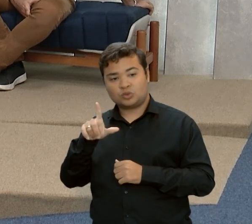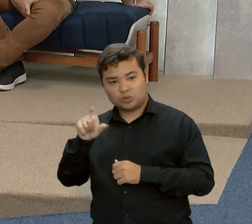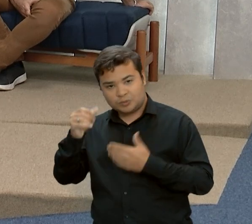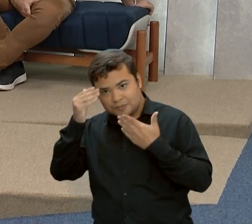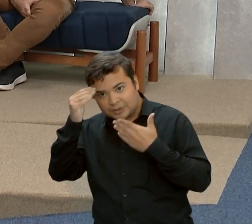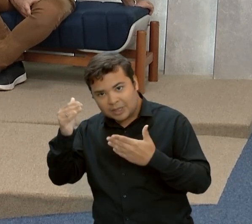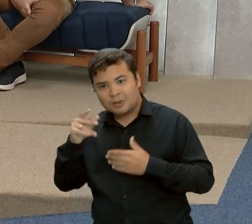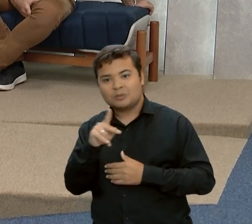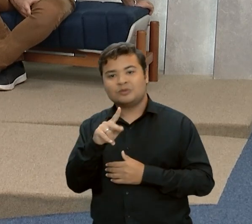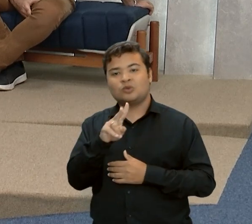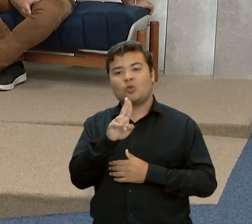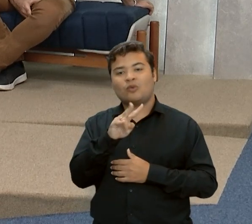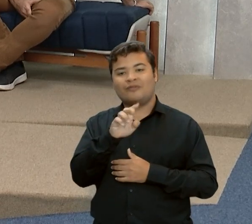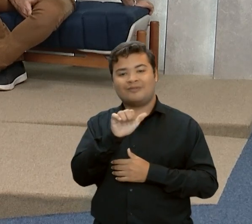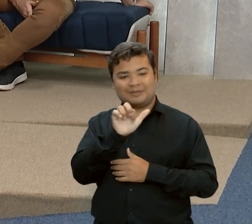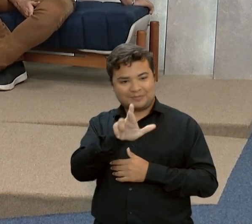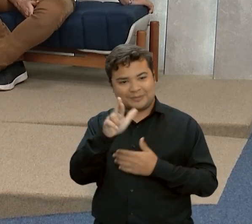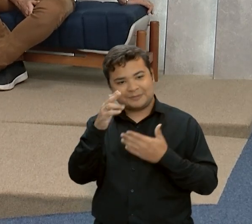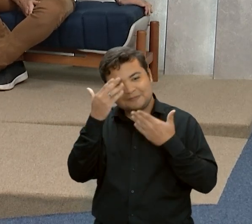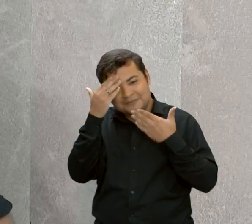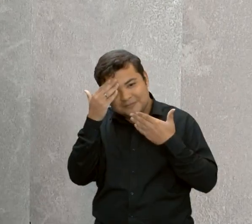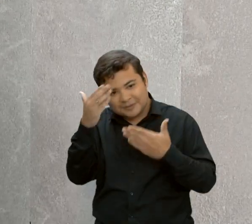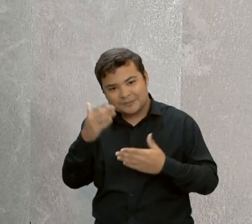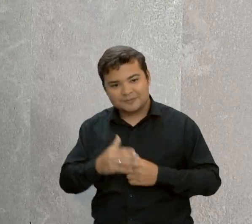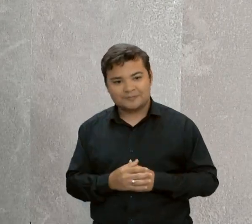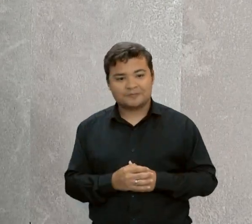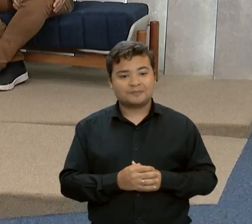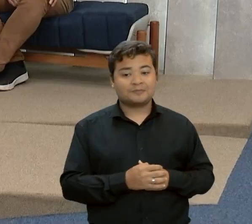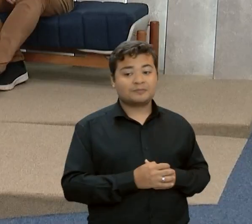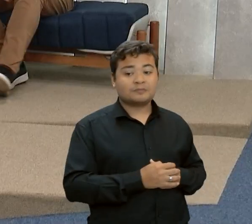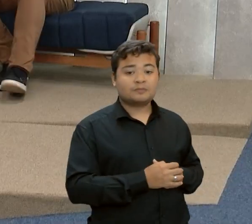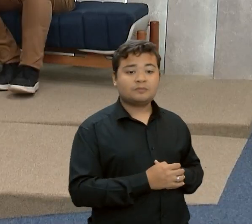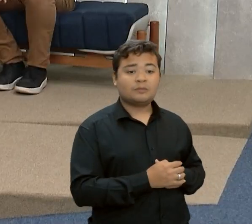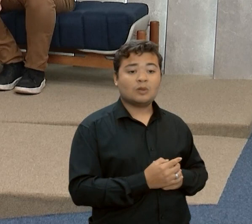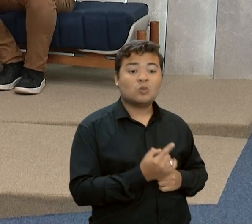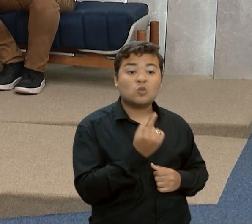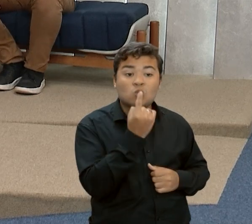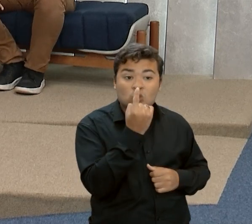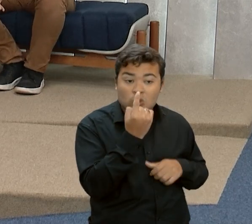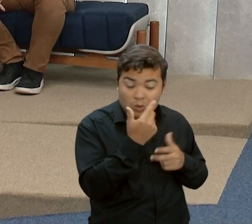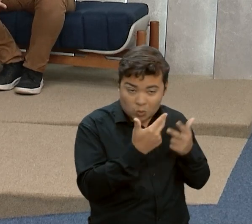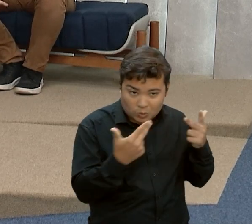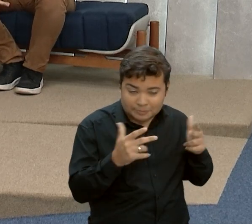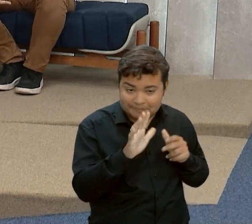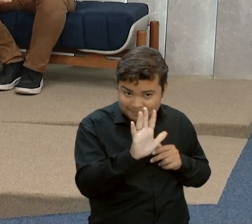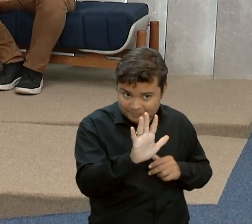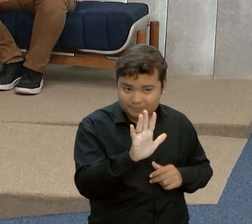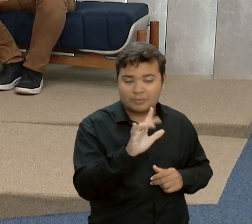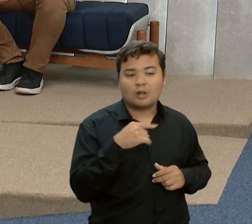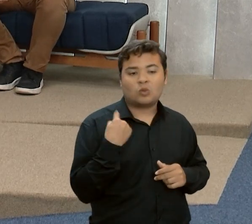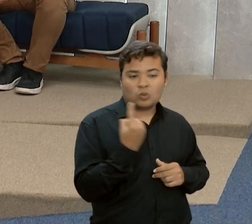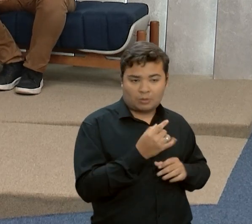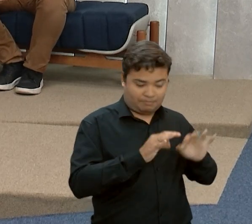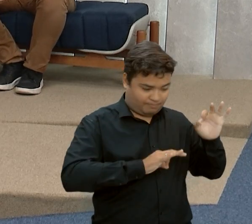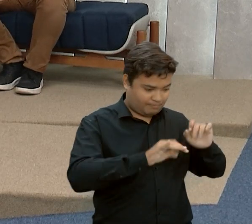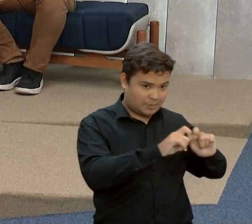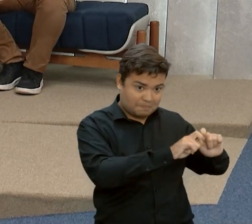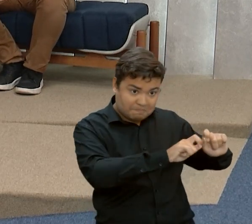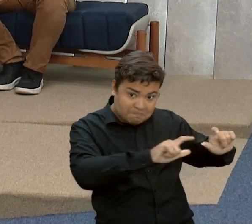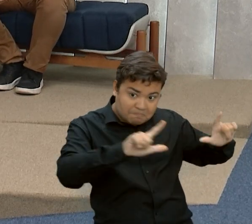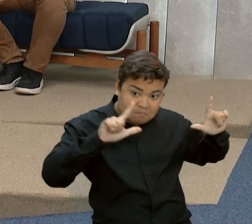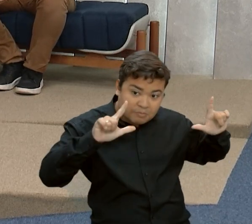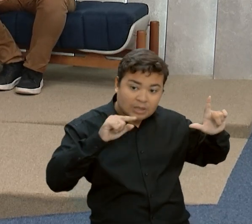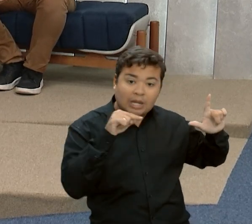Alvemar também, muito obrigado pelas informações. Olha, tem uma coisa que, quando nós colocamos no ar a TV